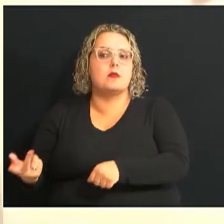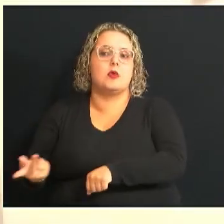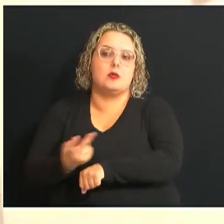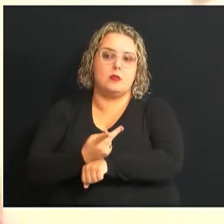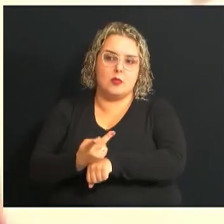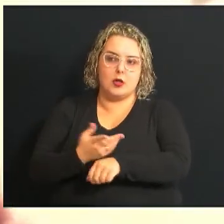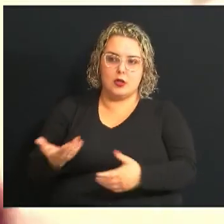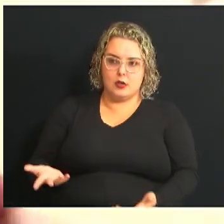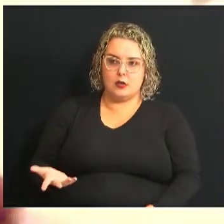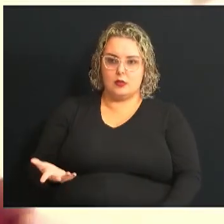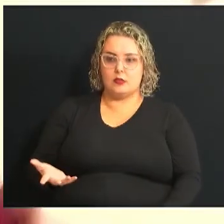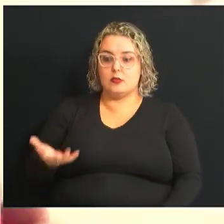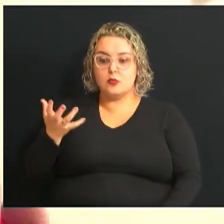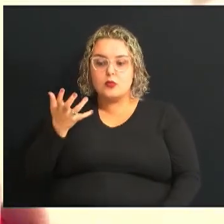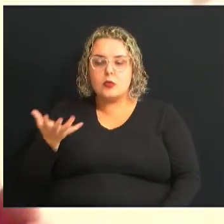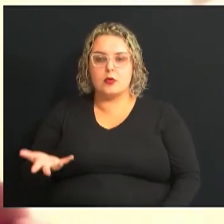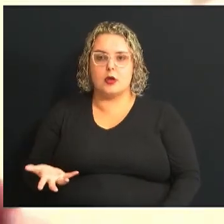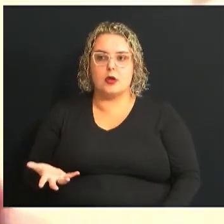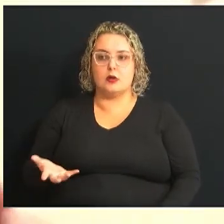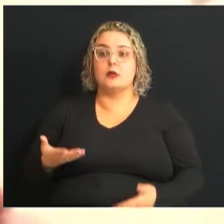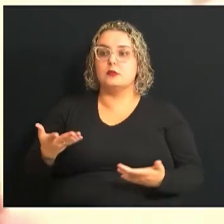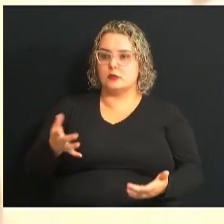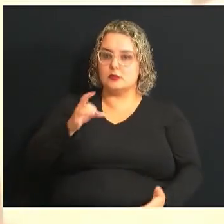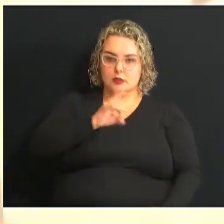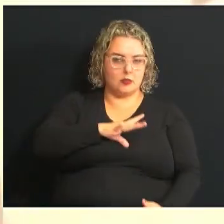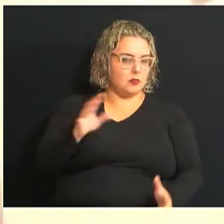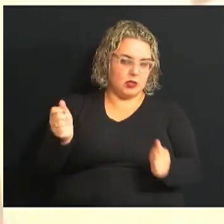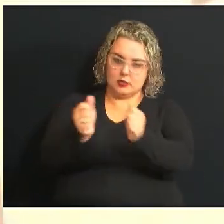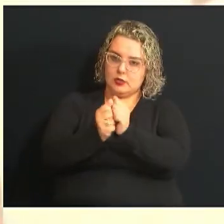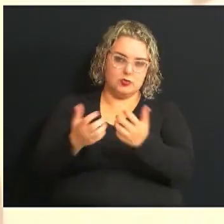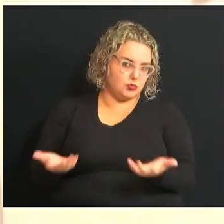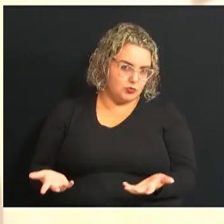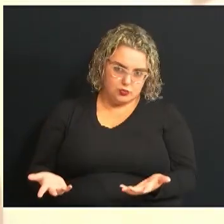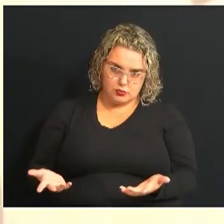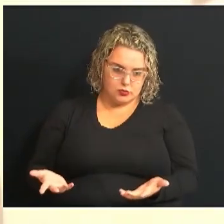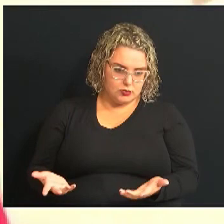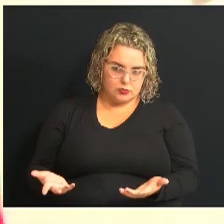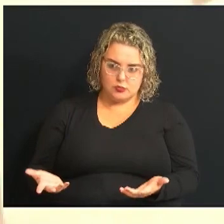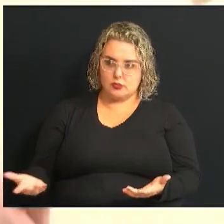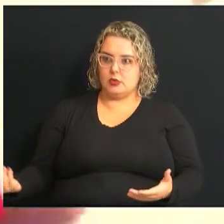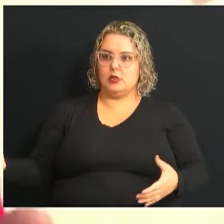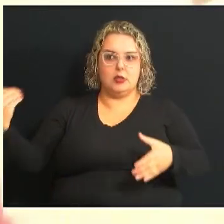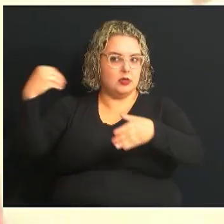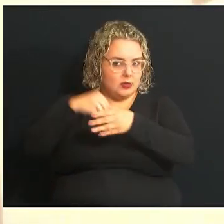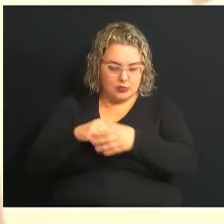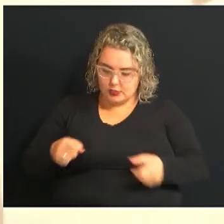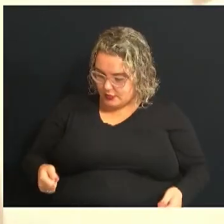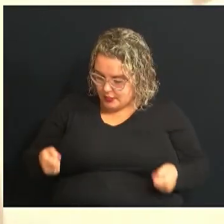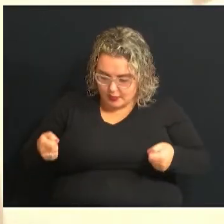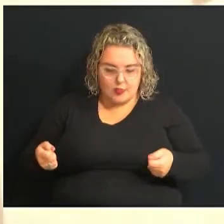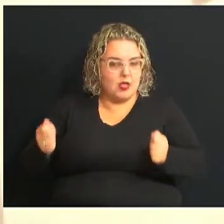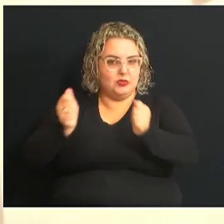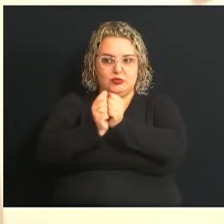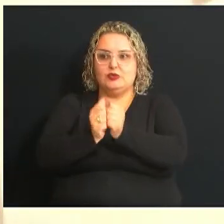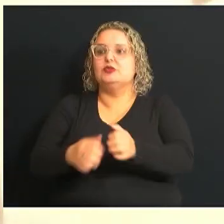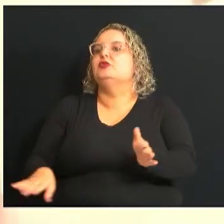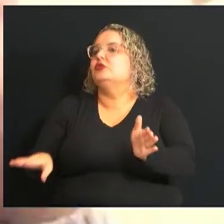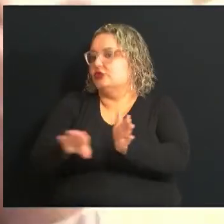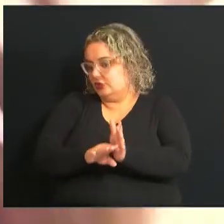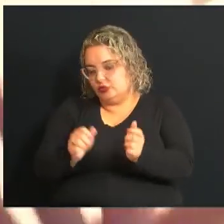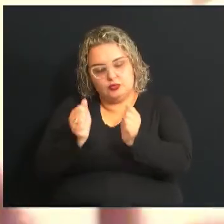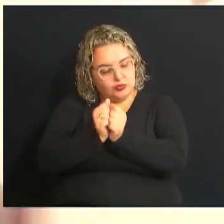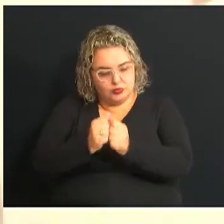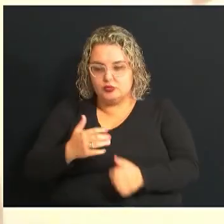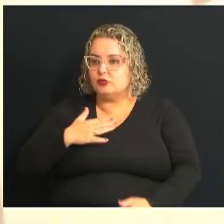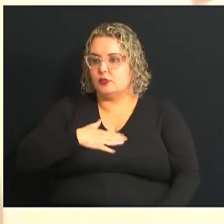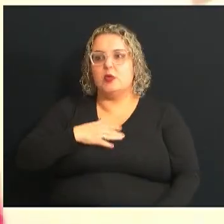isso que eu quero? Então o medo ele vem junto. Ele entrou na mala junto comigo e ele veio junto comigo. E eu tive